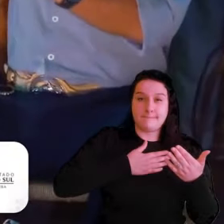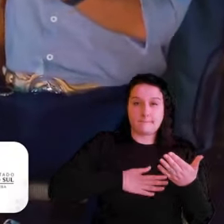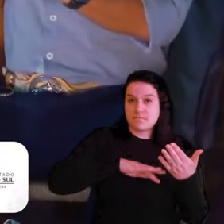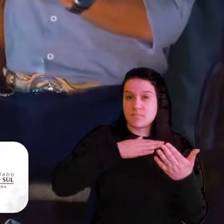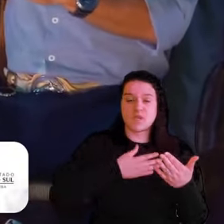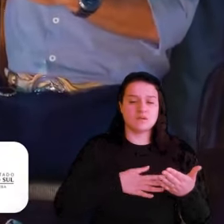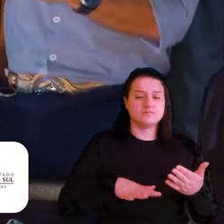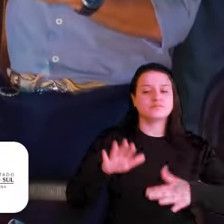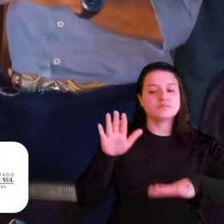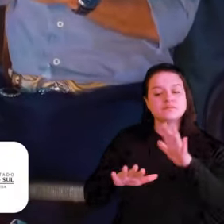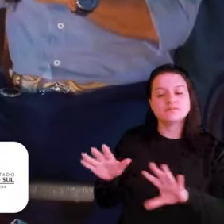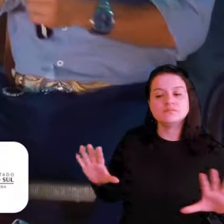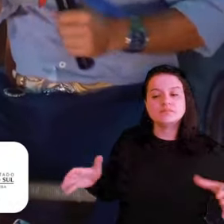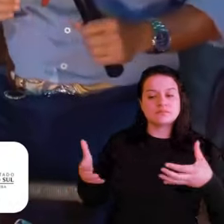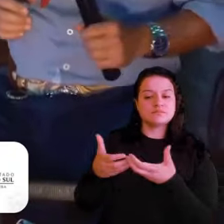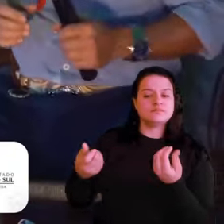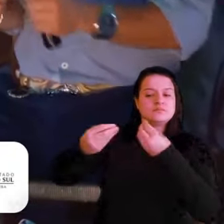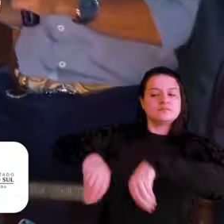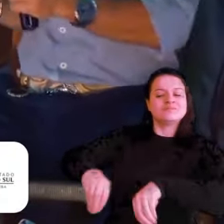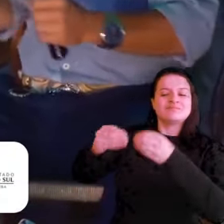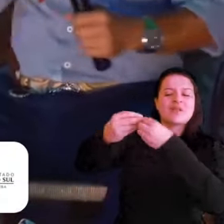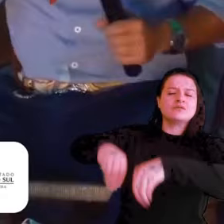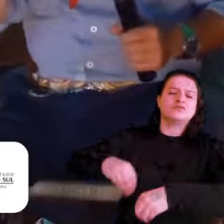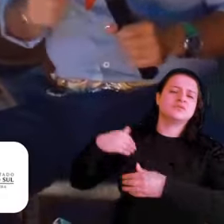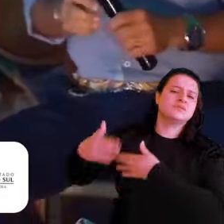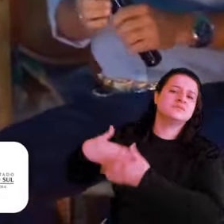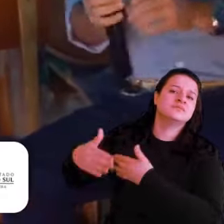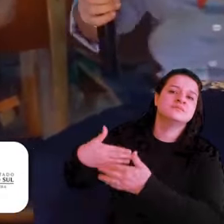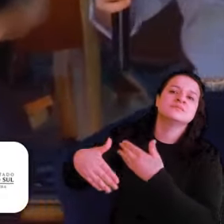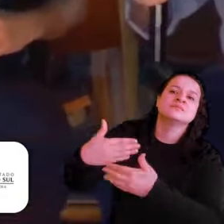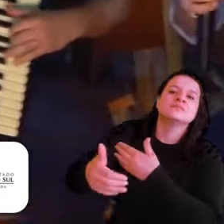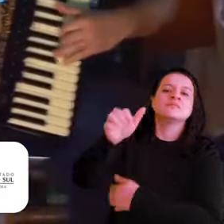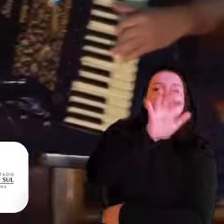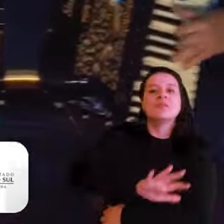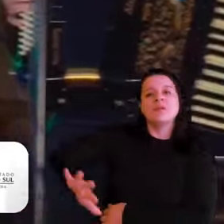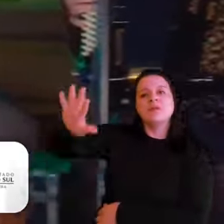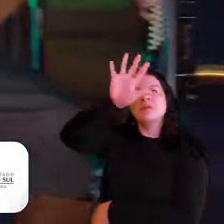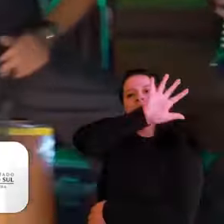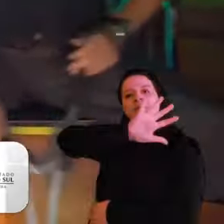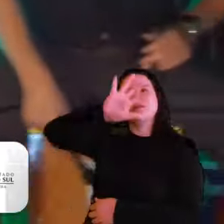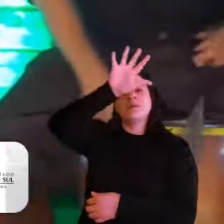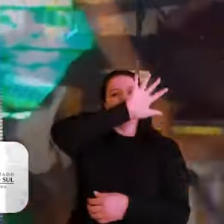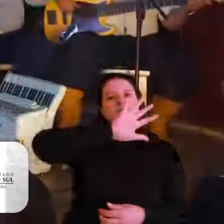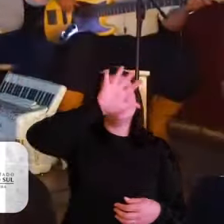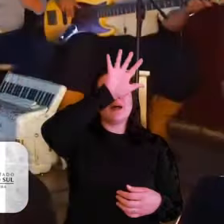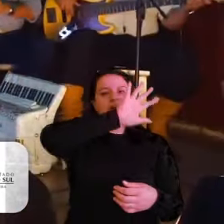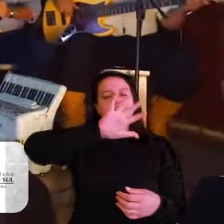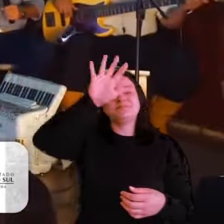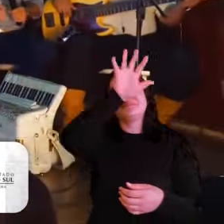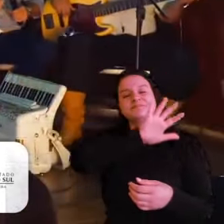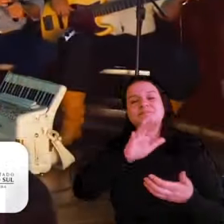ritual. O maniador malatado pode dar mau resultado na toma de um